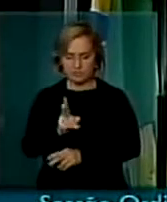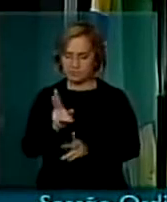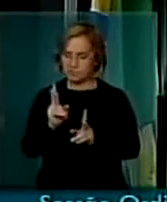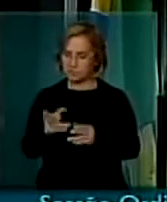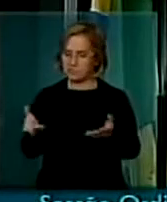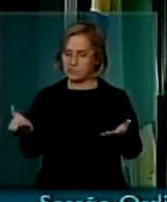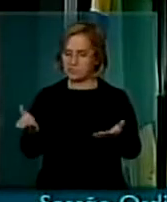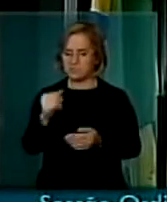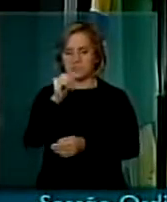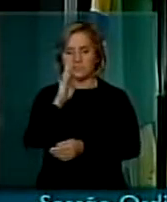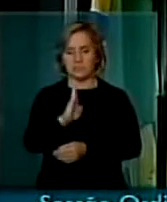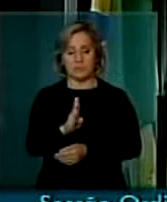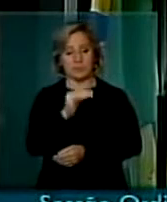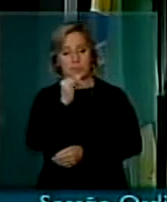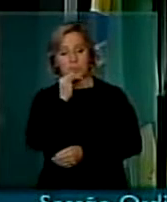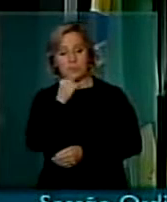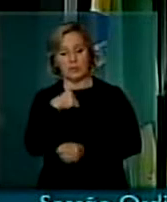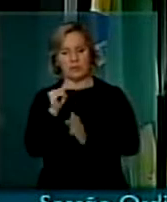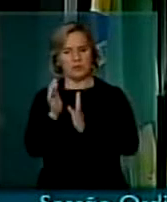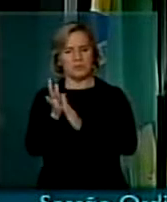os caminhoneiros, por exemplo,